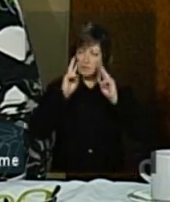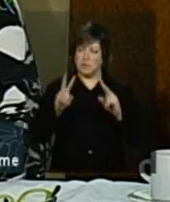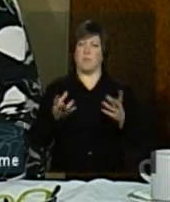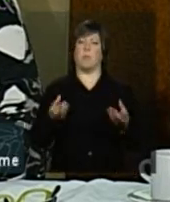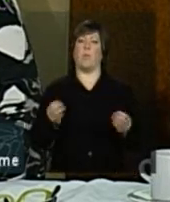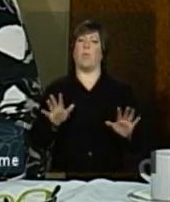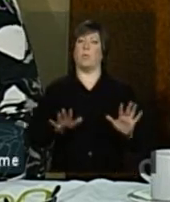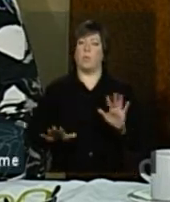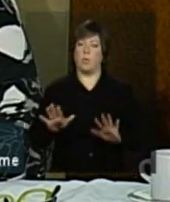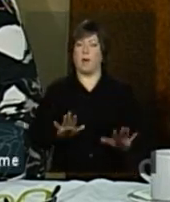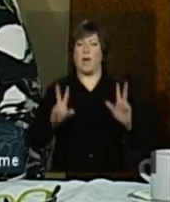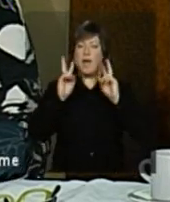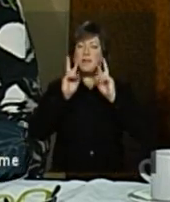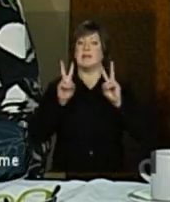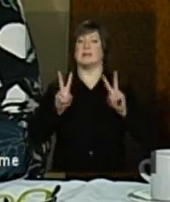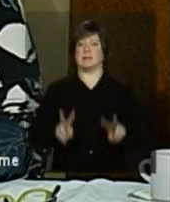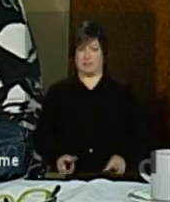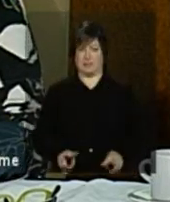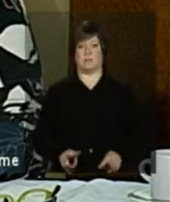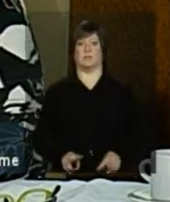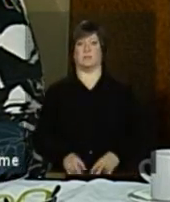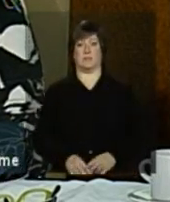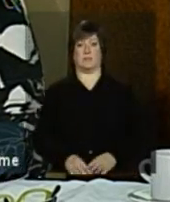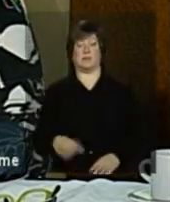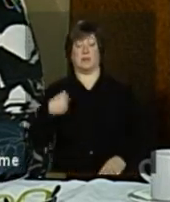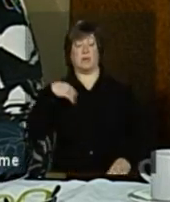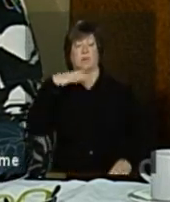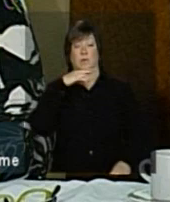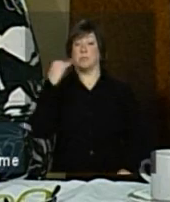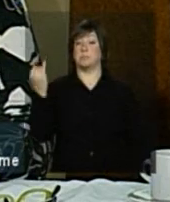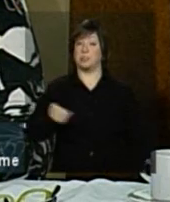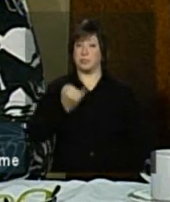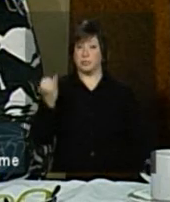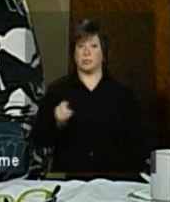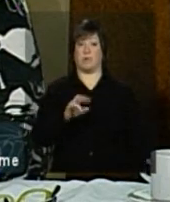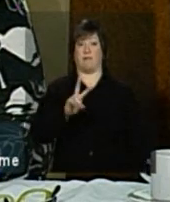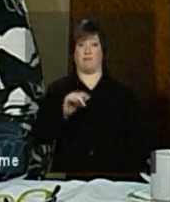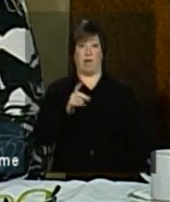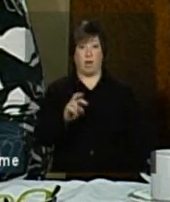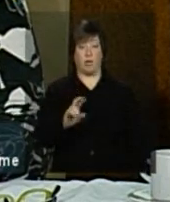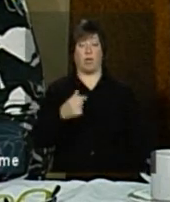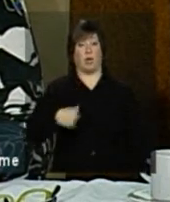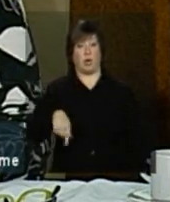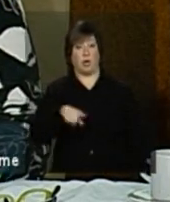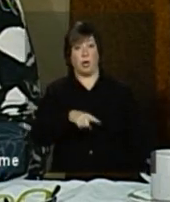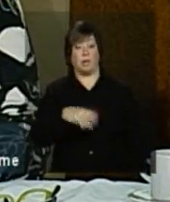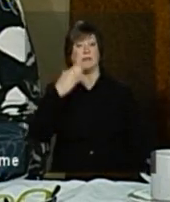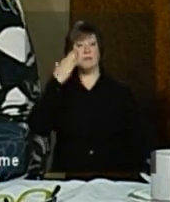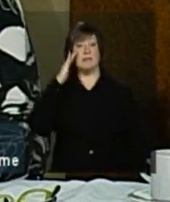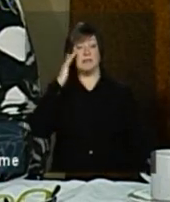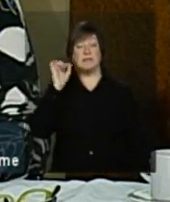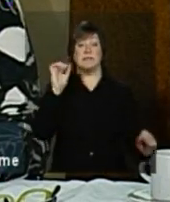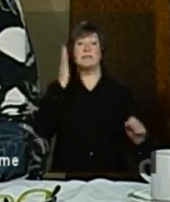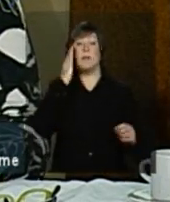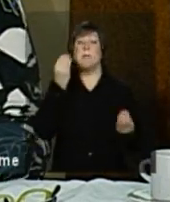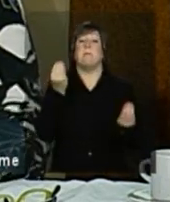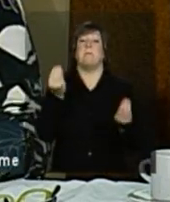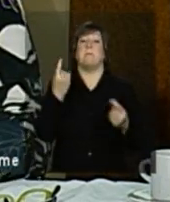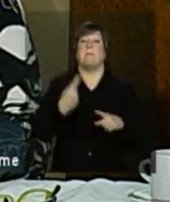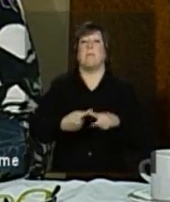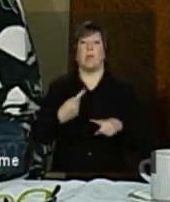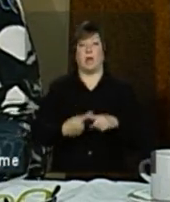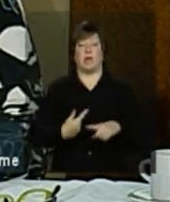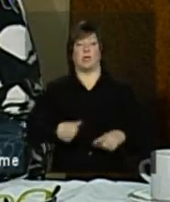cuidado e muita atenção eh eu acho que vale a pena a gente se reter para saber porque que a gente tá conseguindo